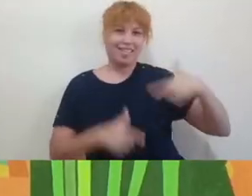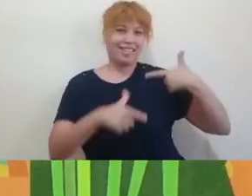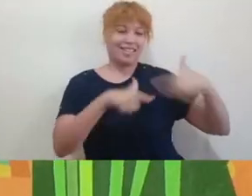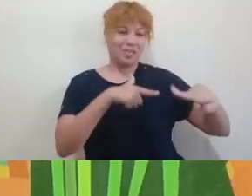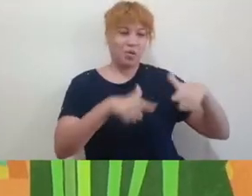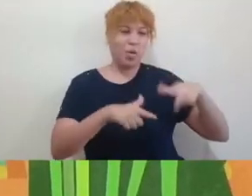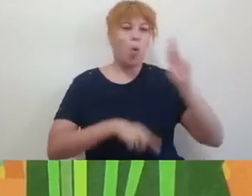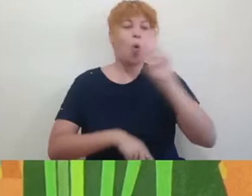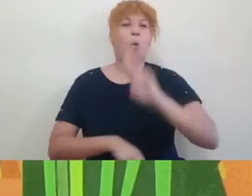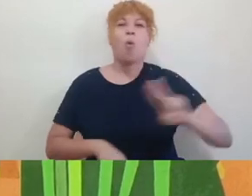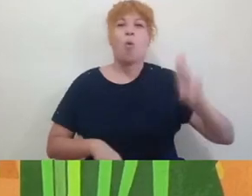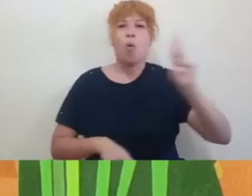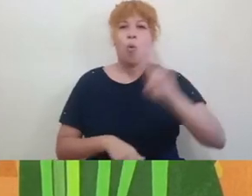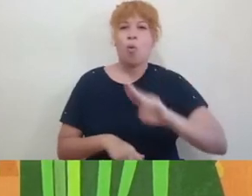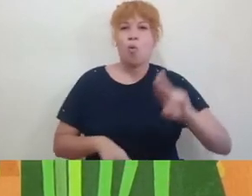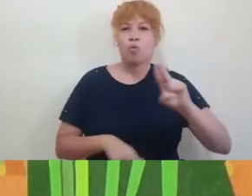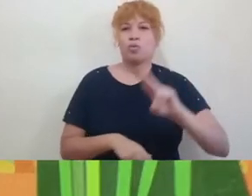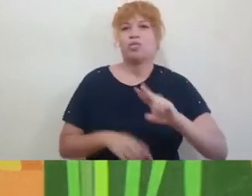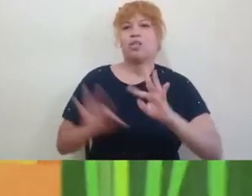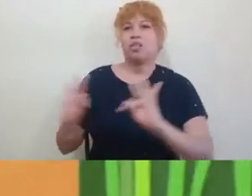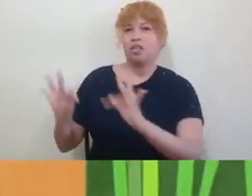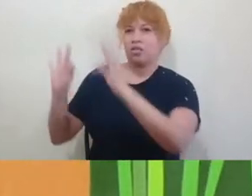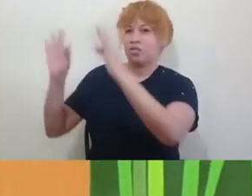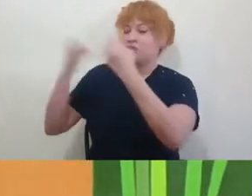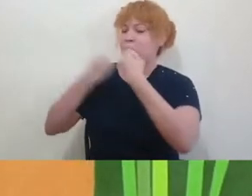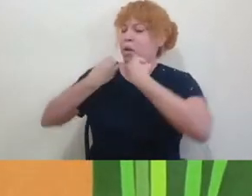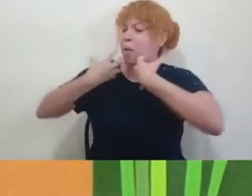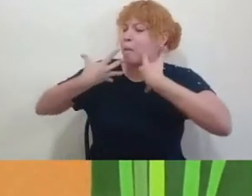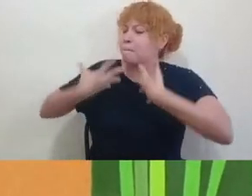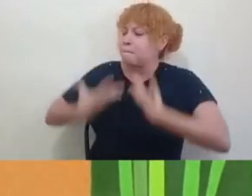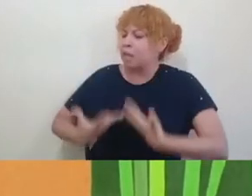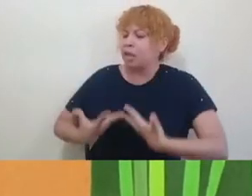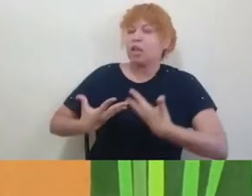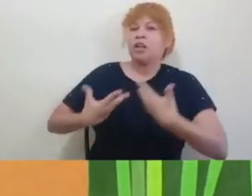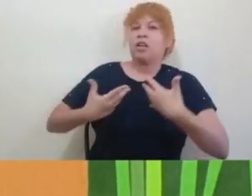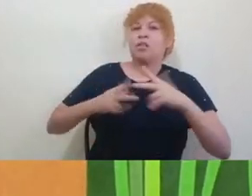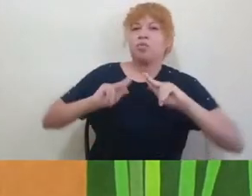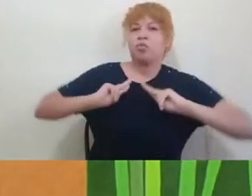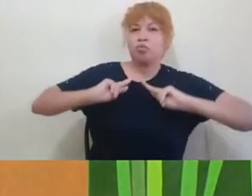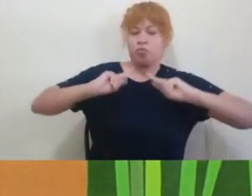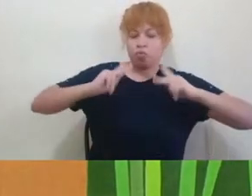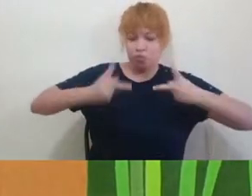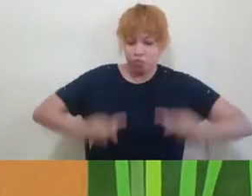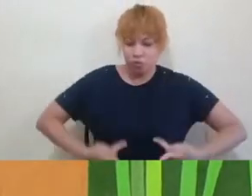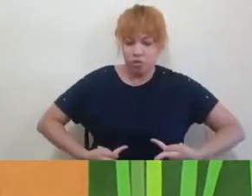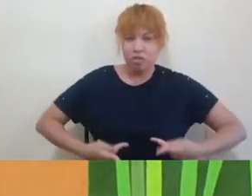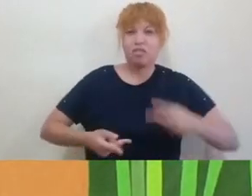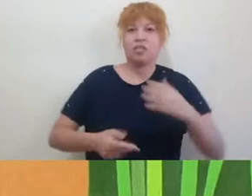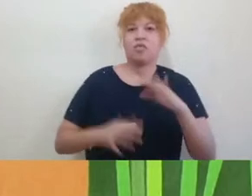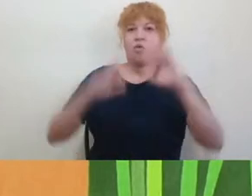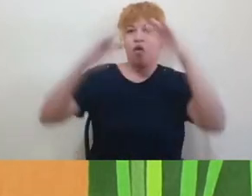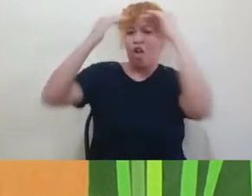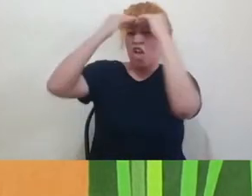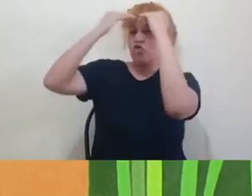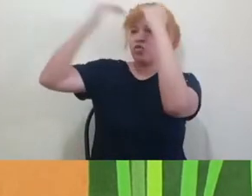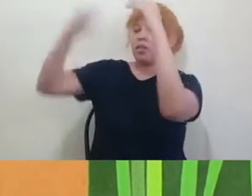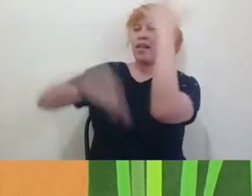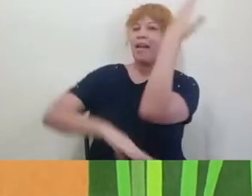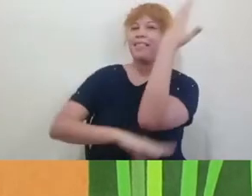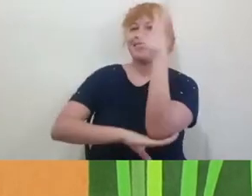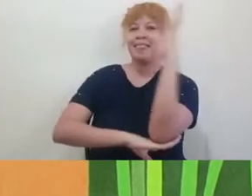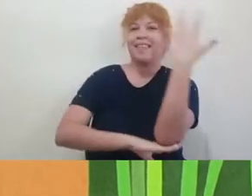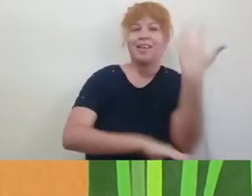Eu, Marcelo Brito Carneiro Leão, reitor da Universidade Federal Rural de Pernambuco, no uso de minhas